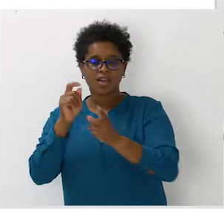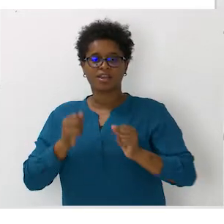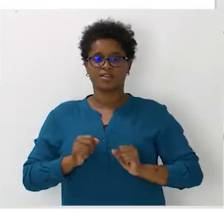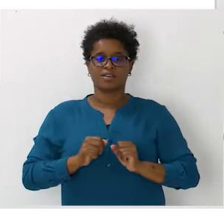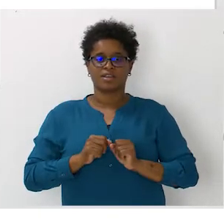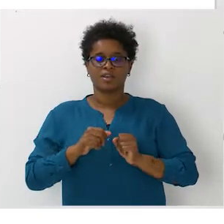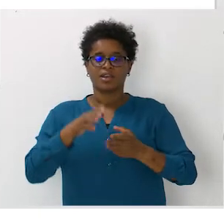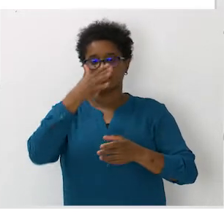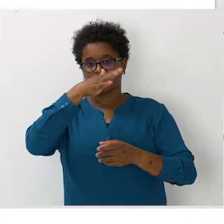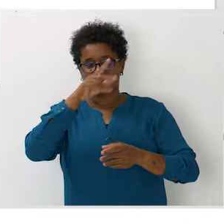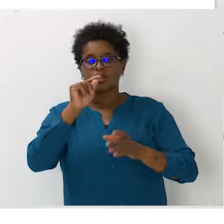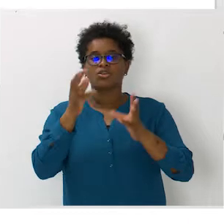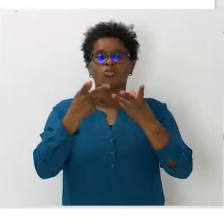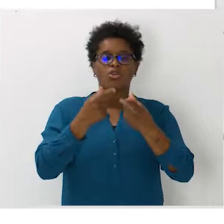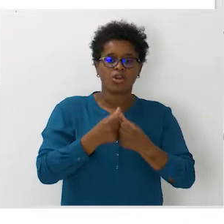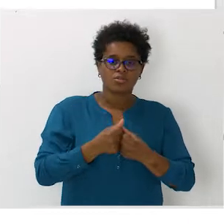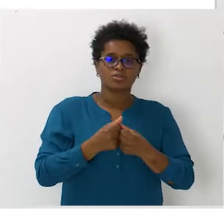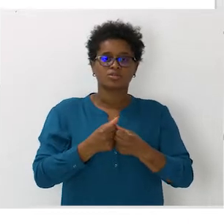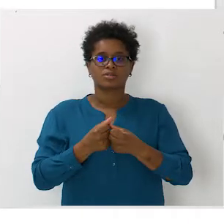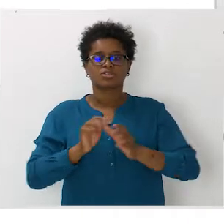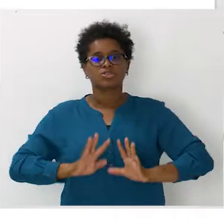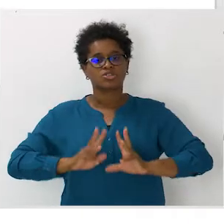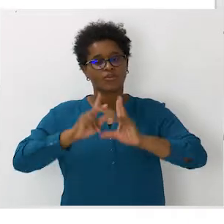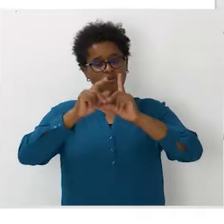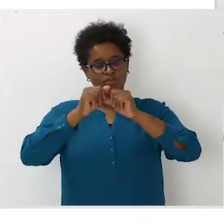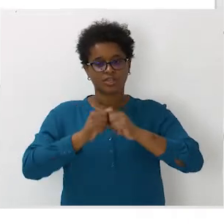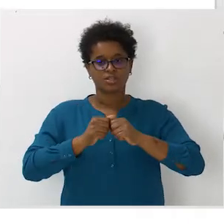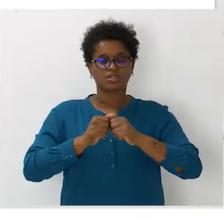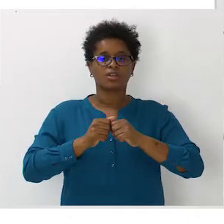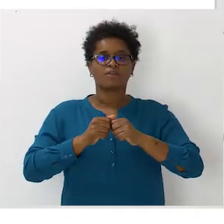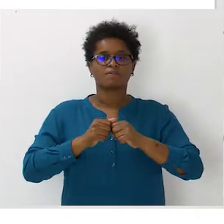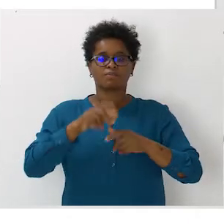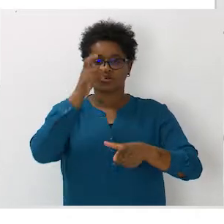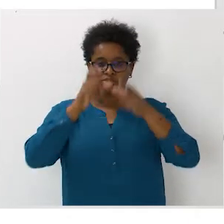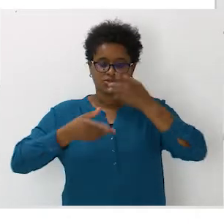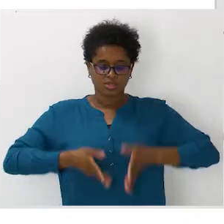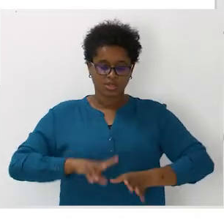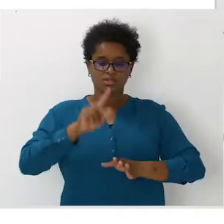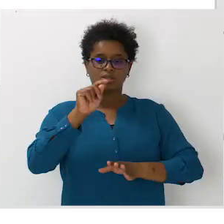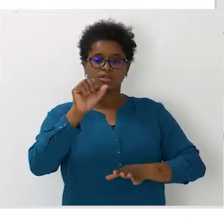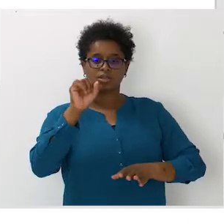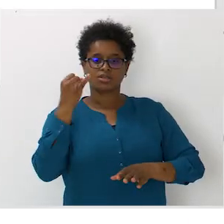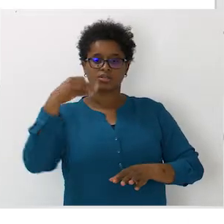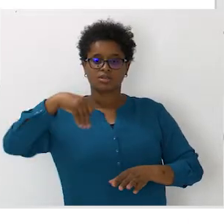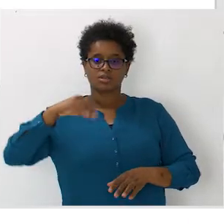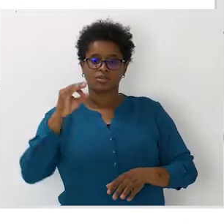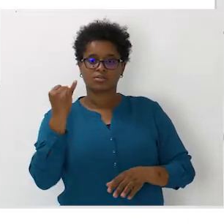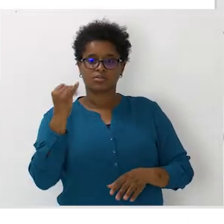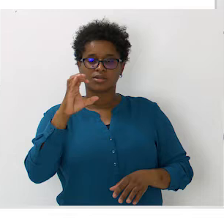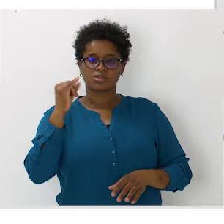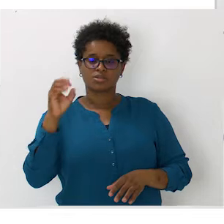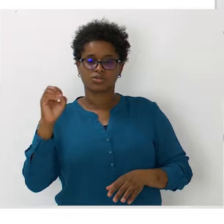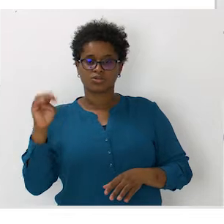especificar as atividades econômicas desenvolvidas pelos egípcios. Portanto,